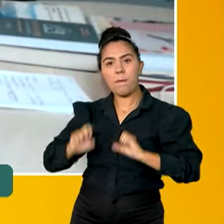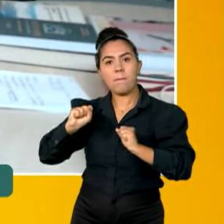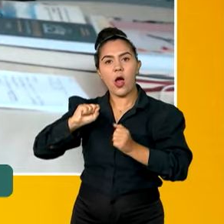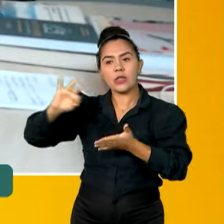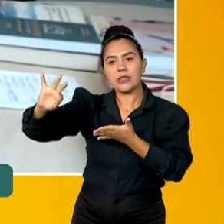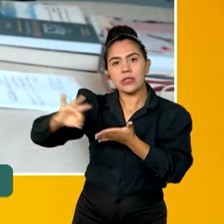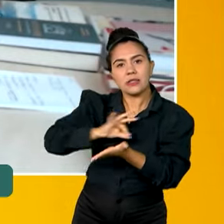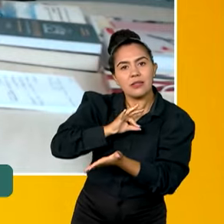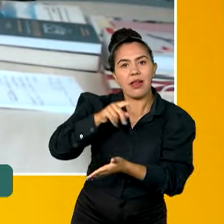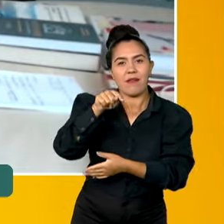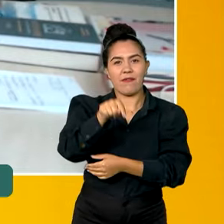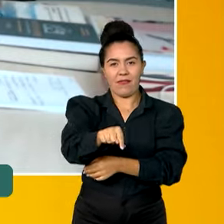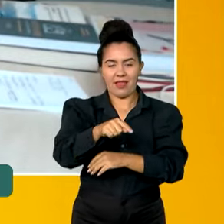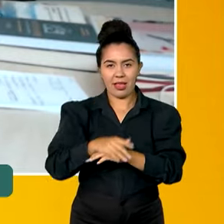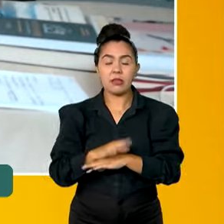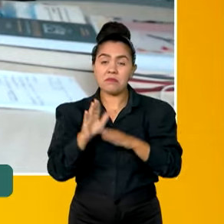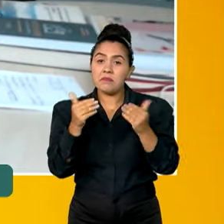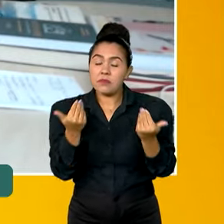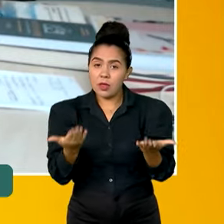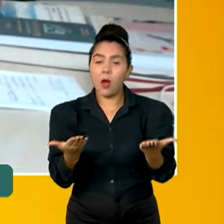tem sido